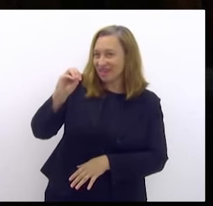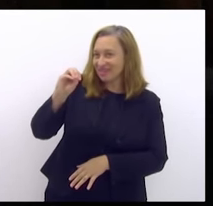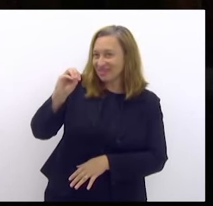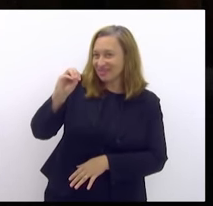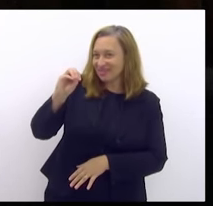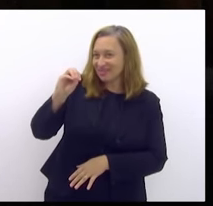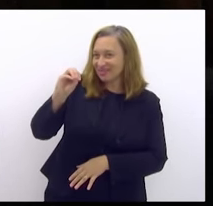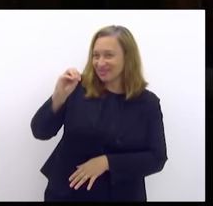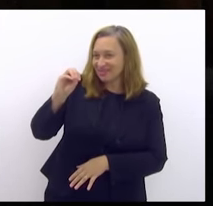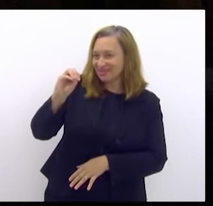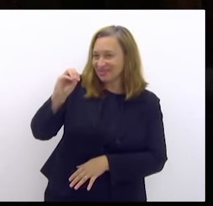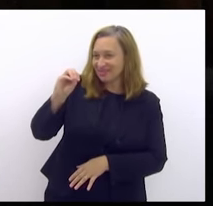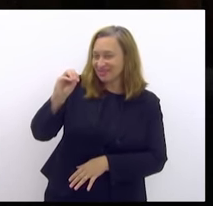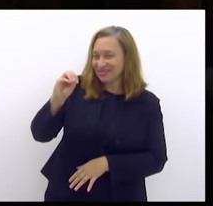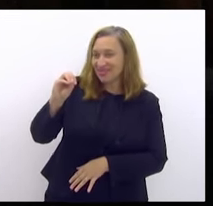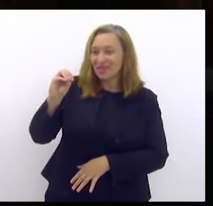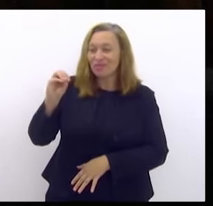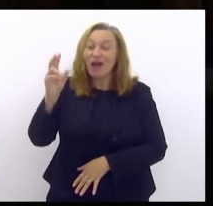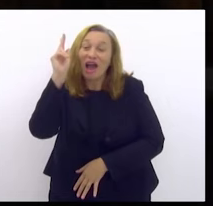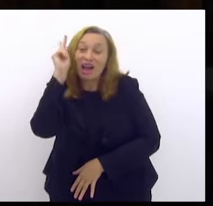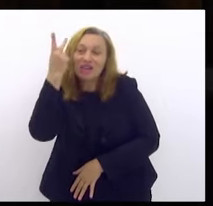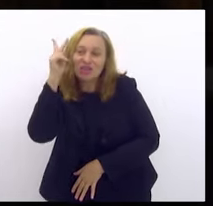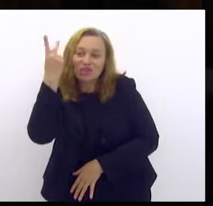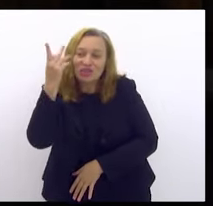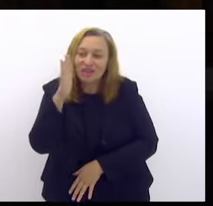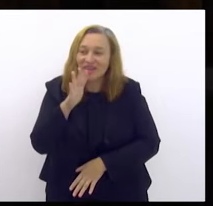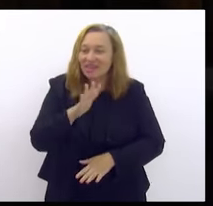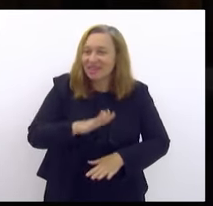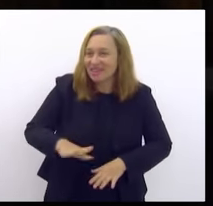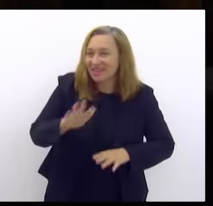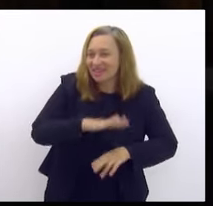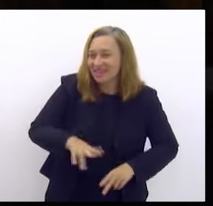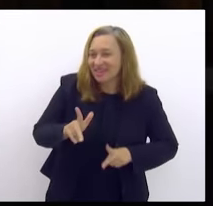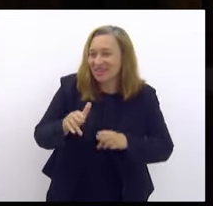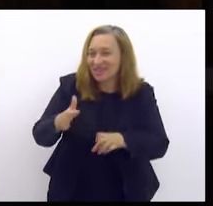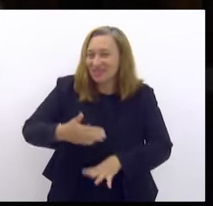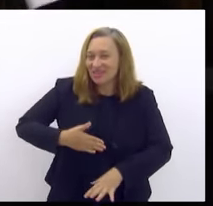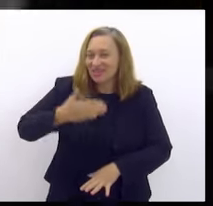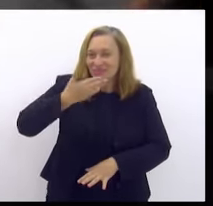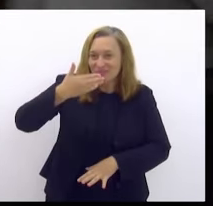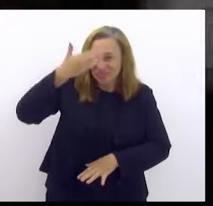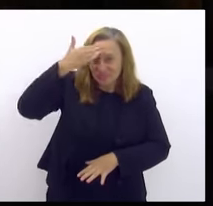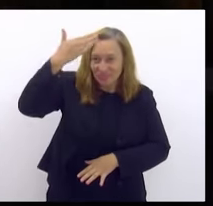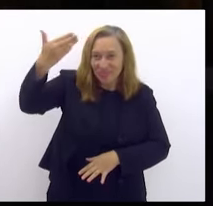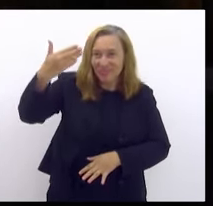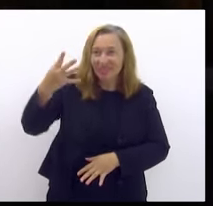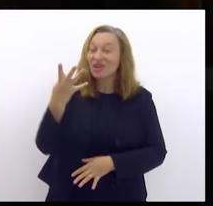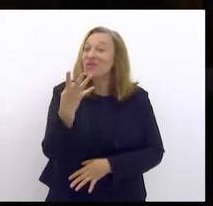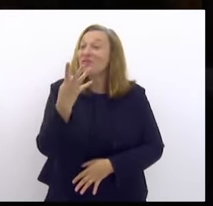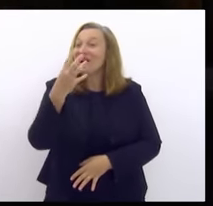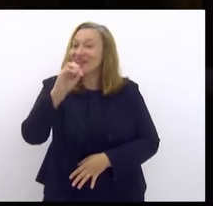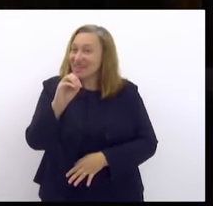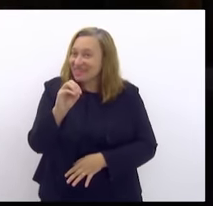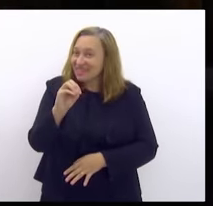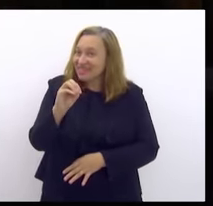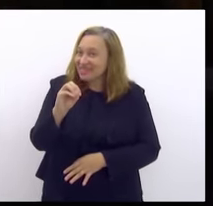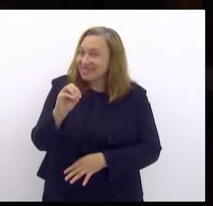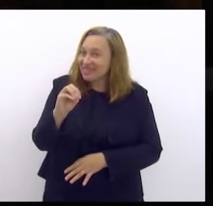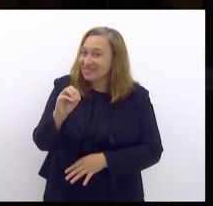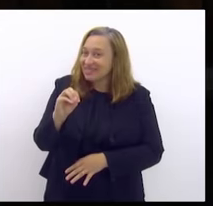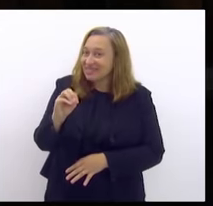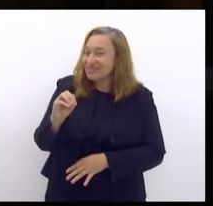qual a fábula infantil do Alibabá, o governo federal se faz acompanhar de 40